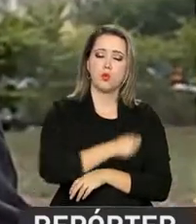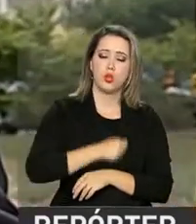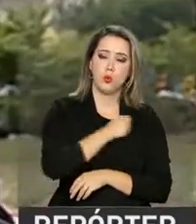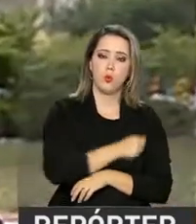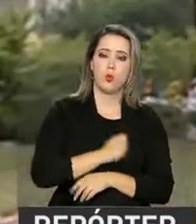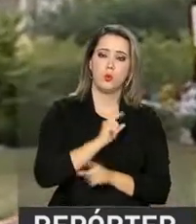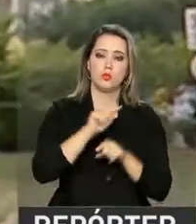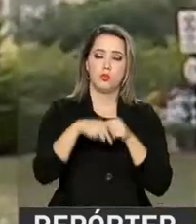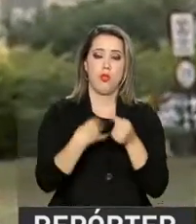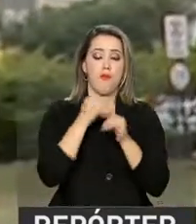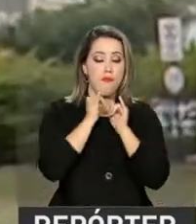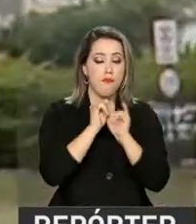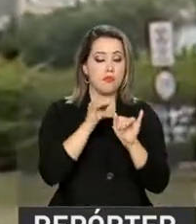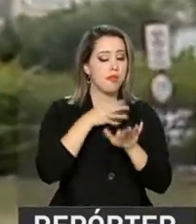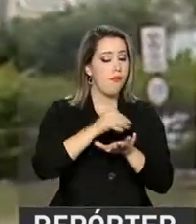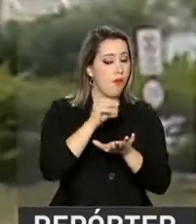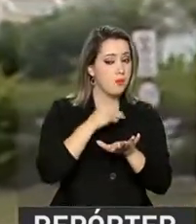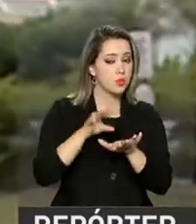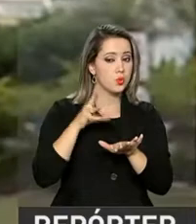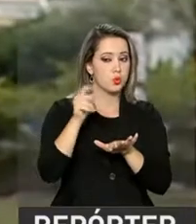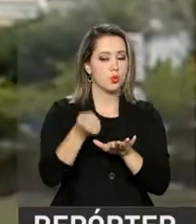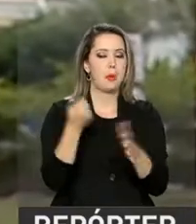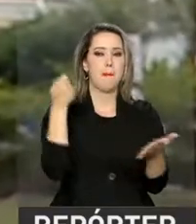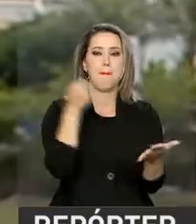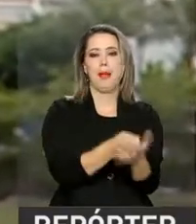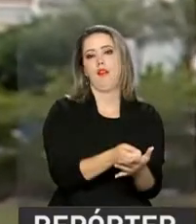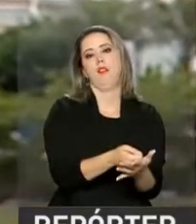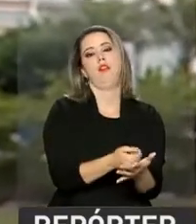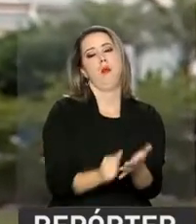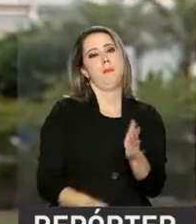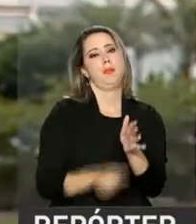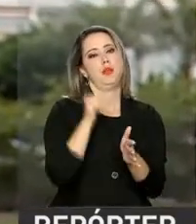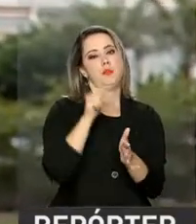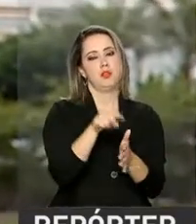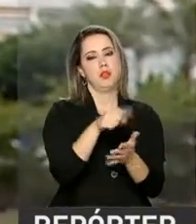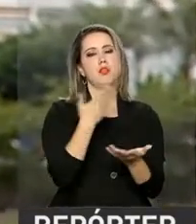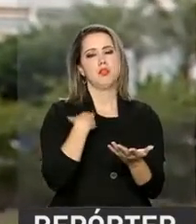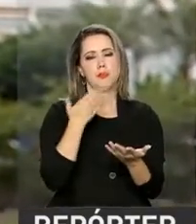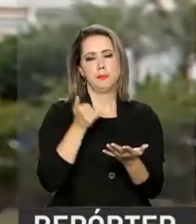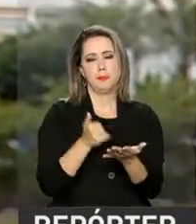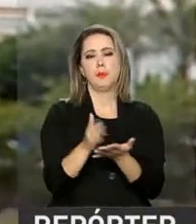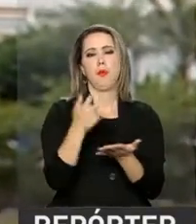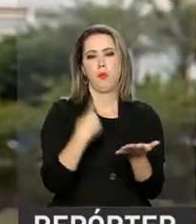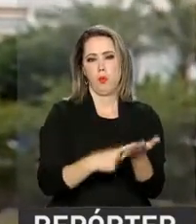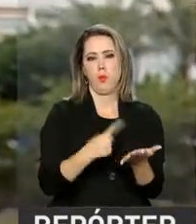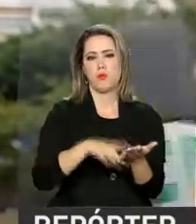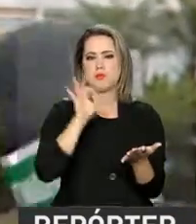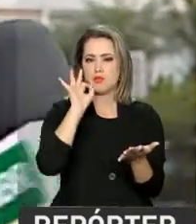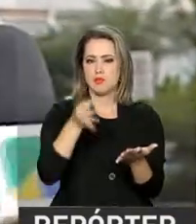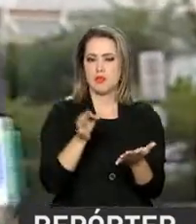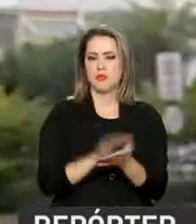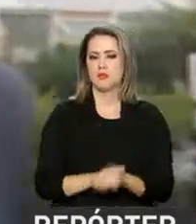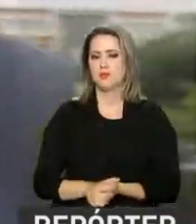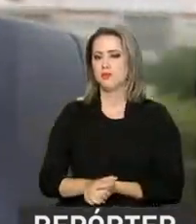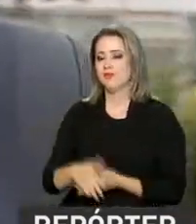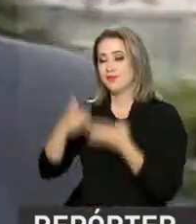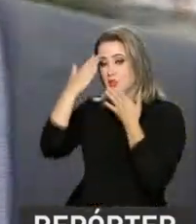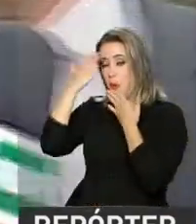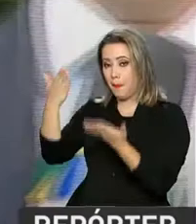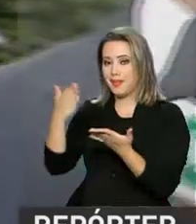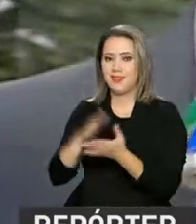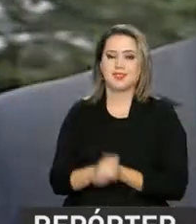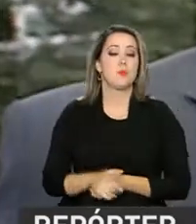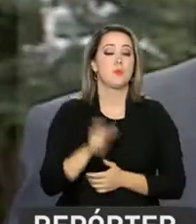de informações, o contribuinte também efetue o pagamento da primeira parcela para a validade da sua adesão. Obrigado,